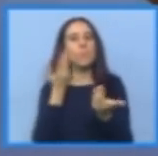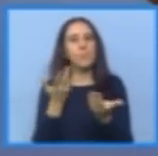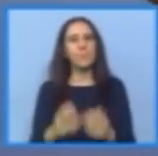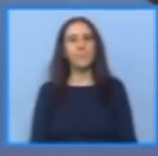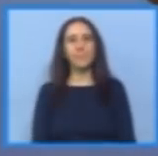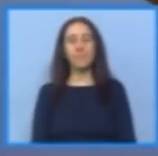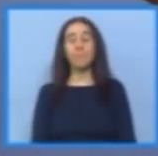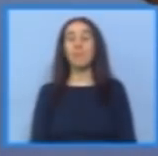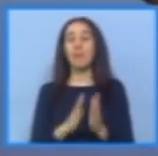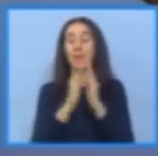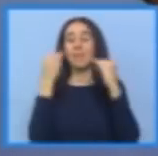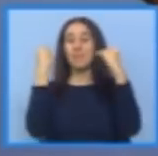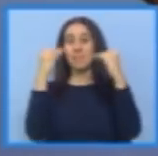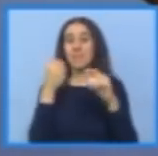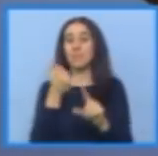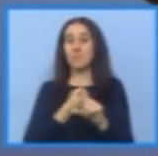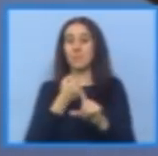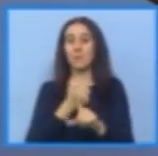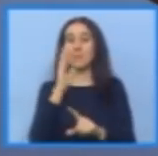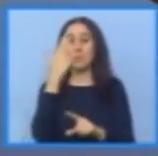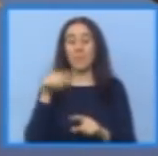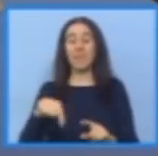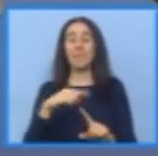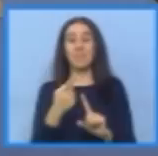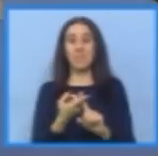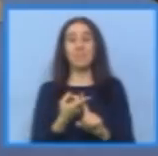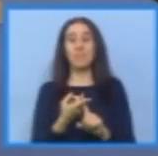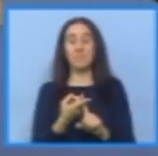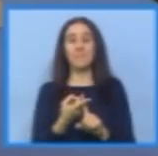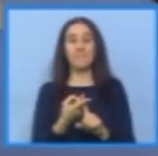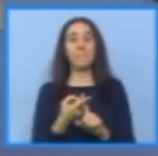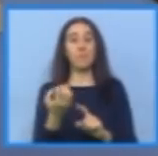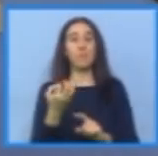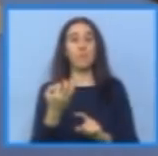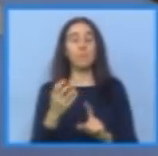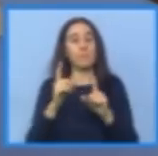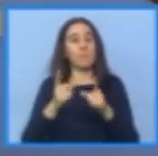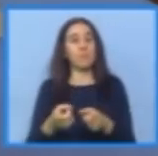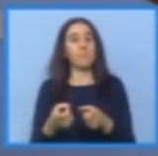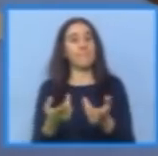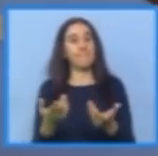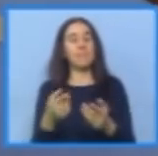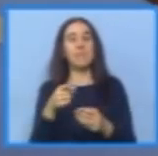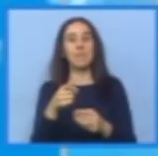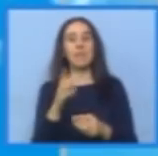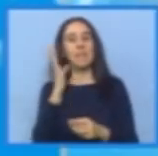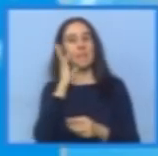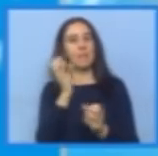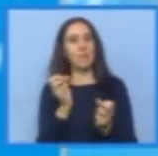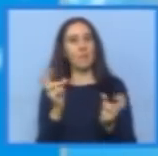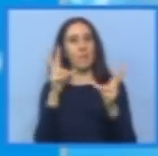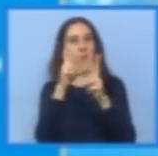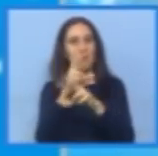catequese é um grande desafio e este ano começámos uma nova